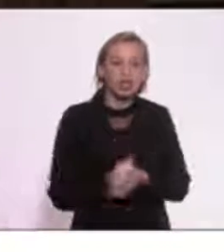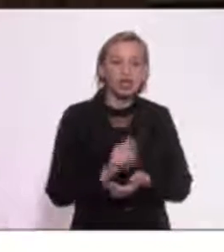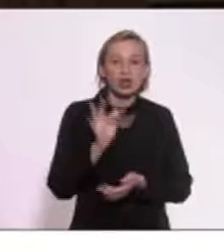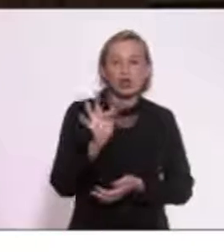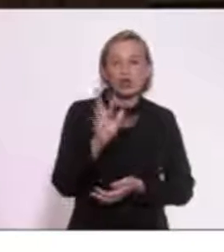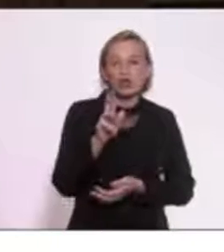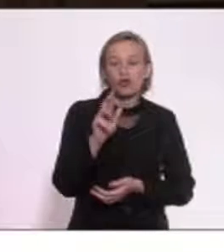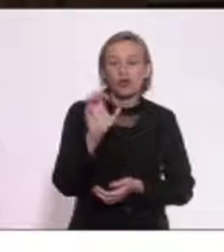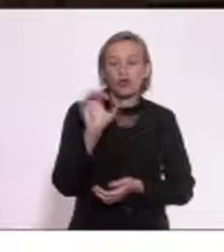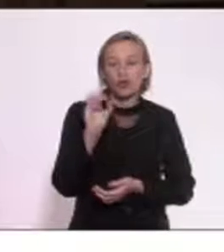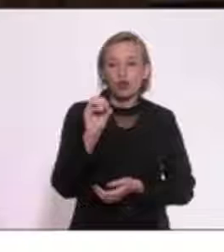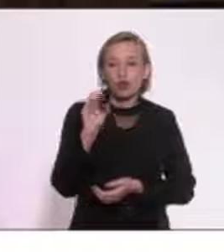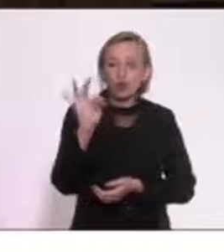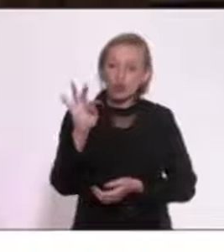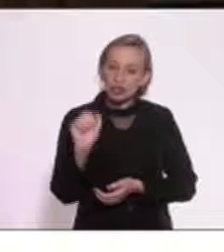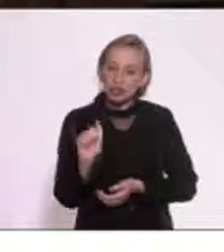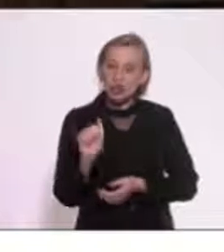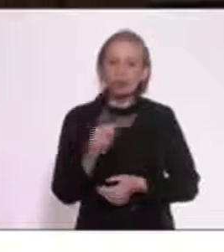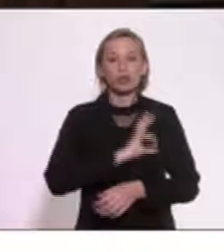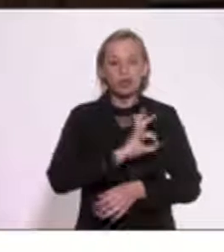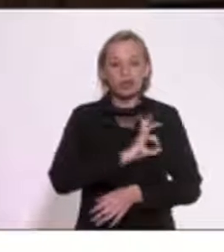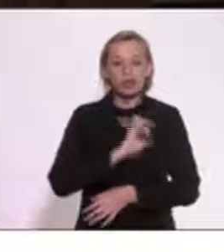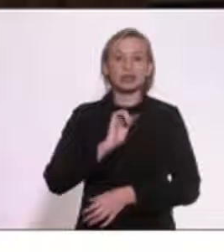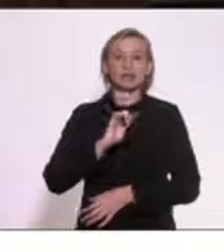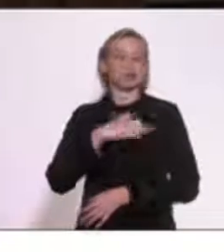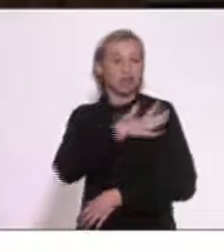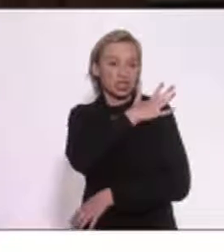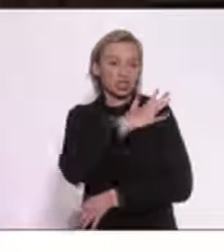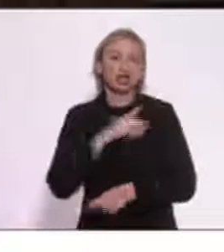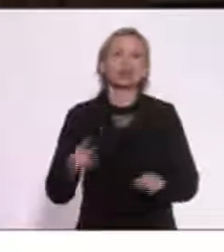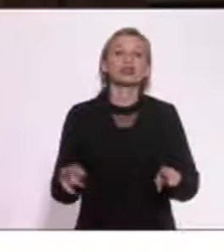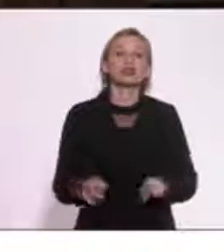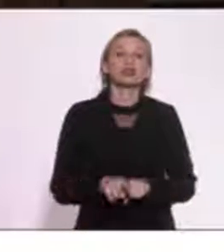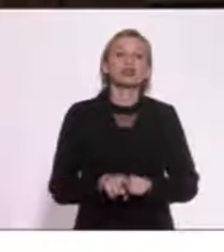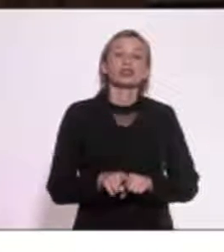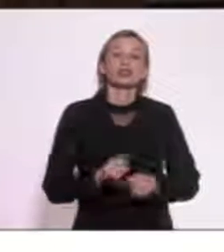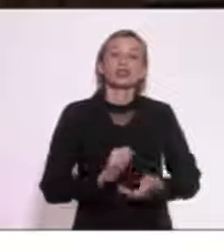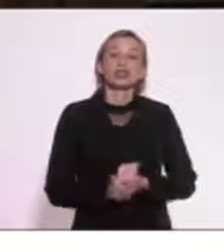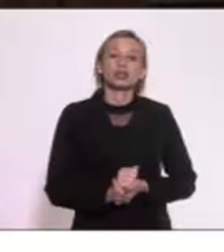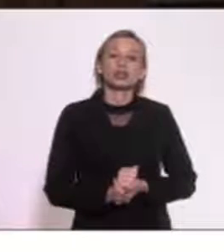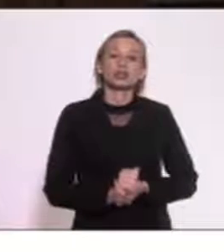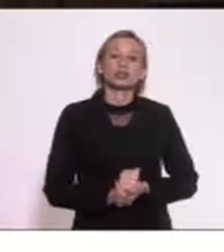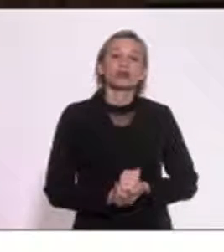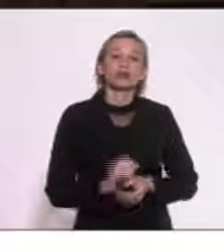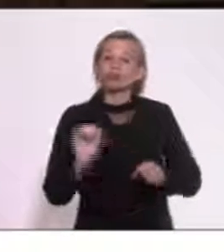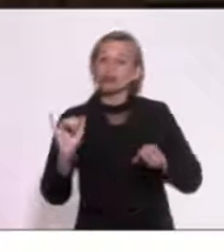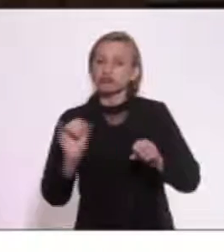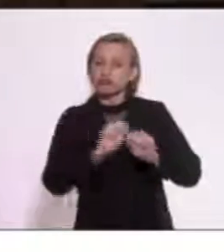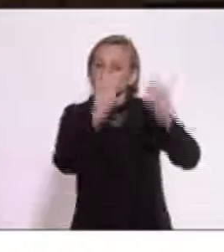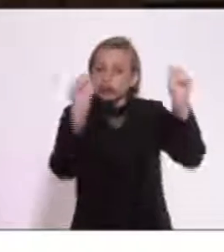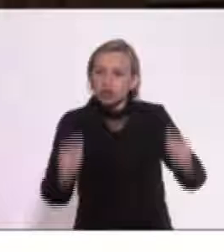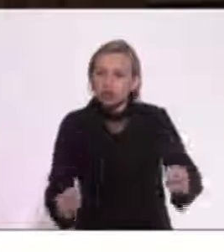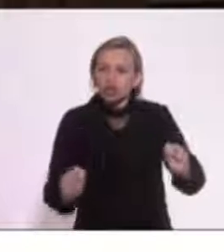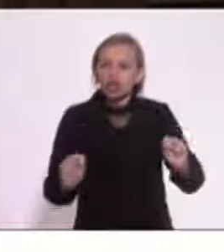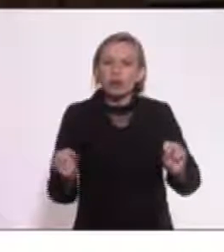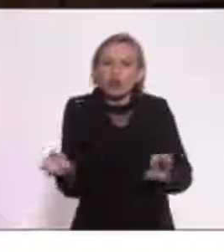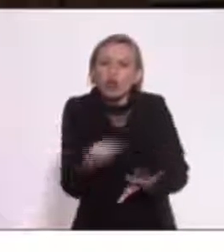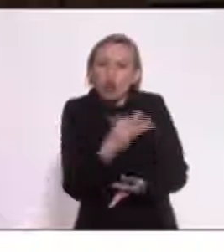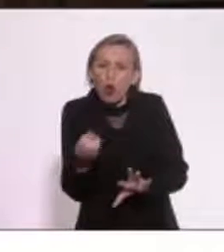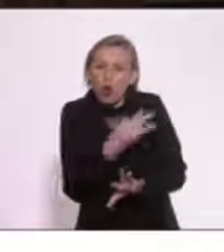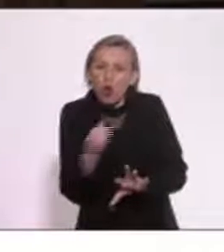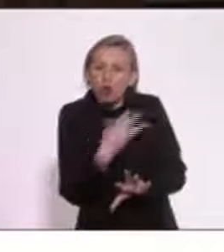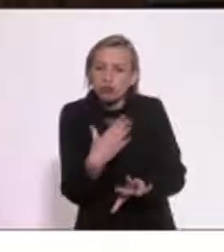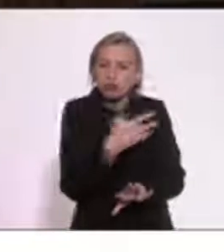Polícia Militar, a implantação da polícia de proximidade, o sistema de modernização